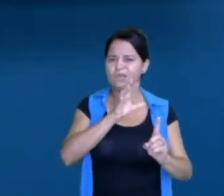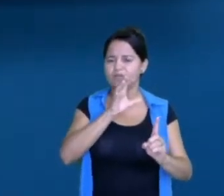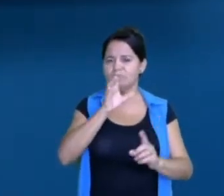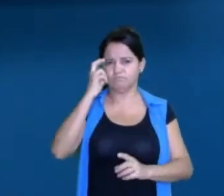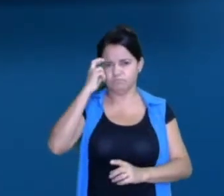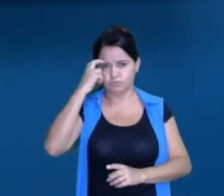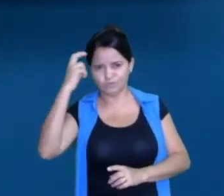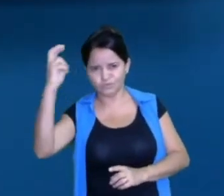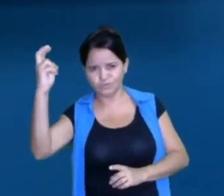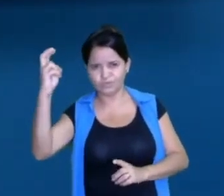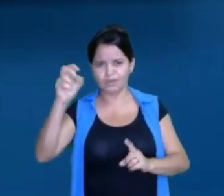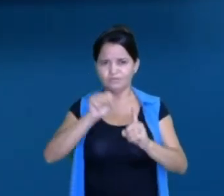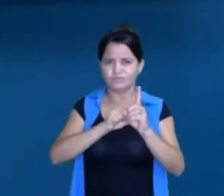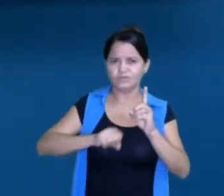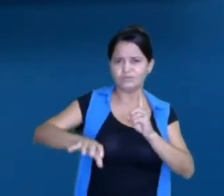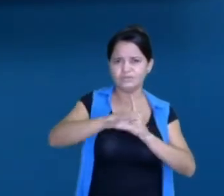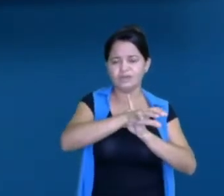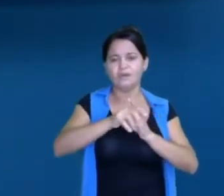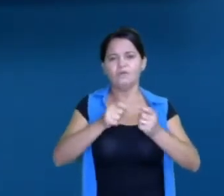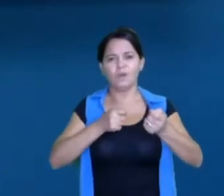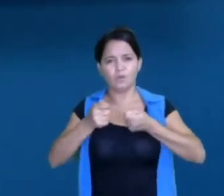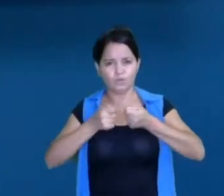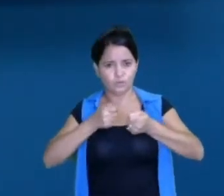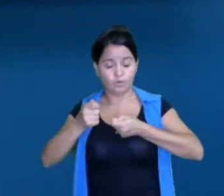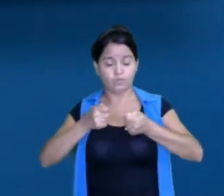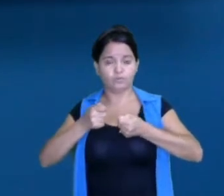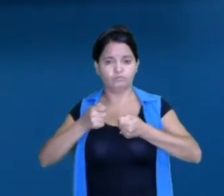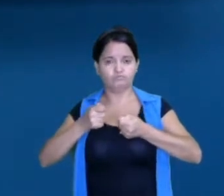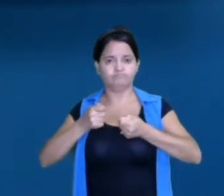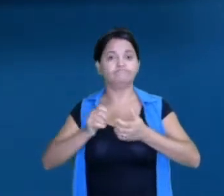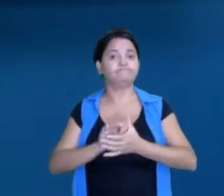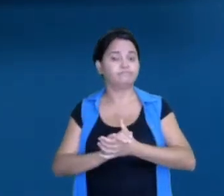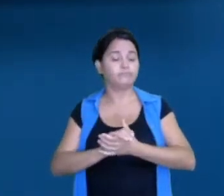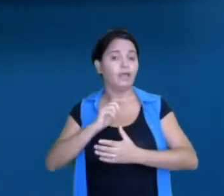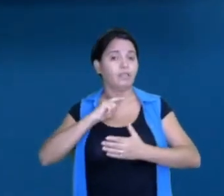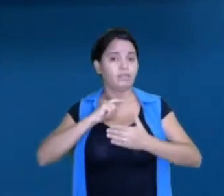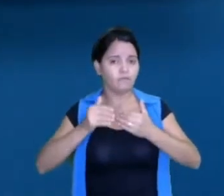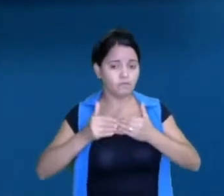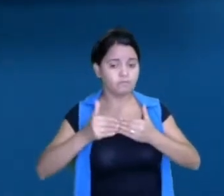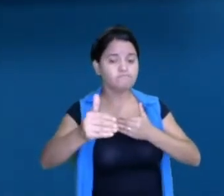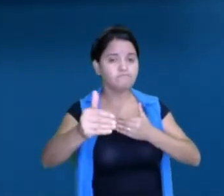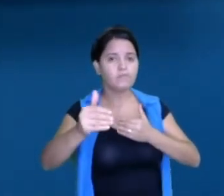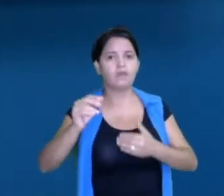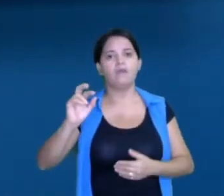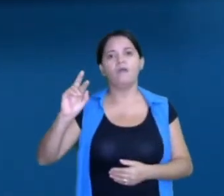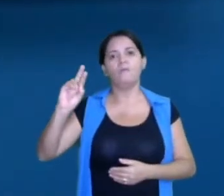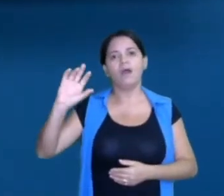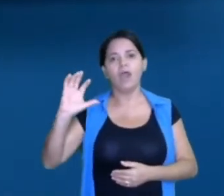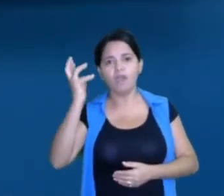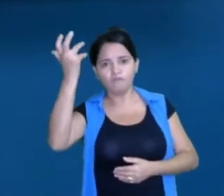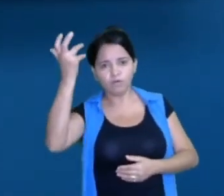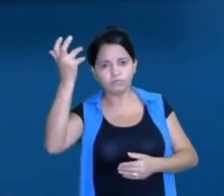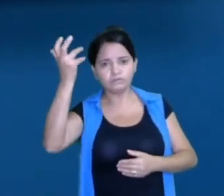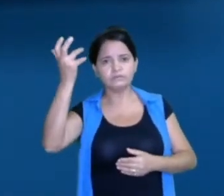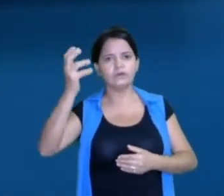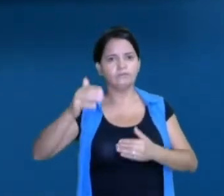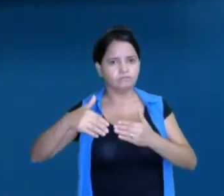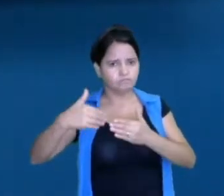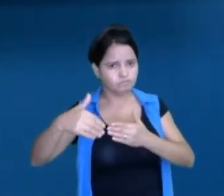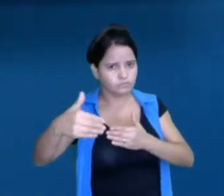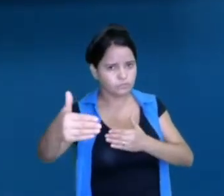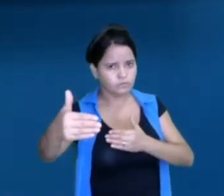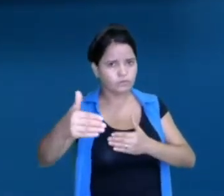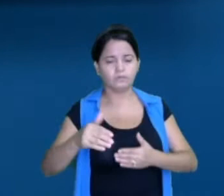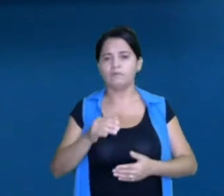antes visto. Nas revoluções anteriores, para vocês terem uma ideia, nós temos que a